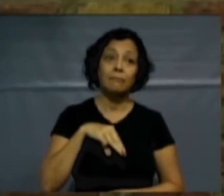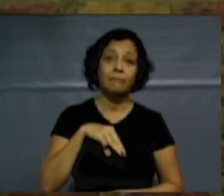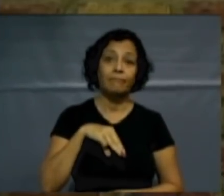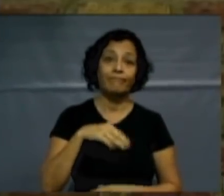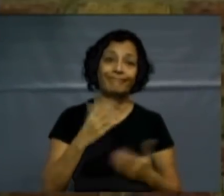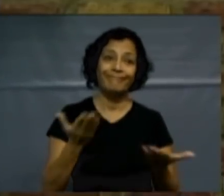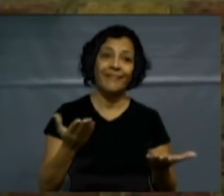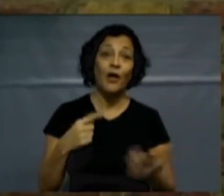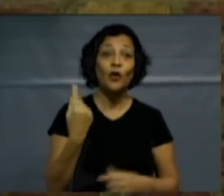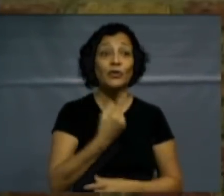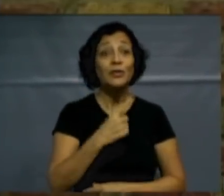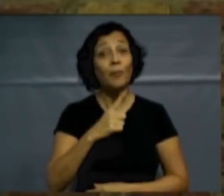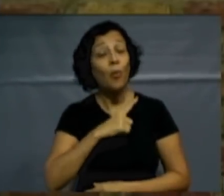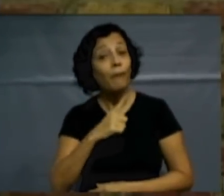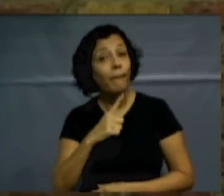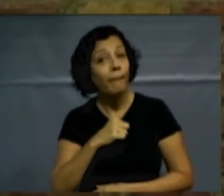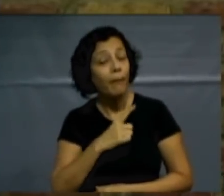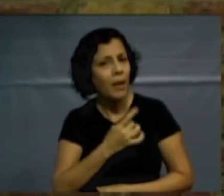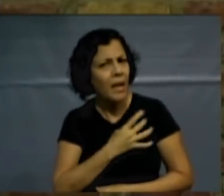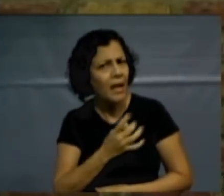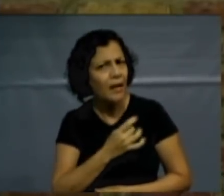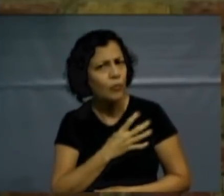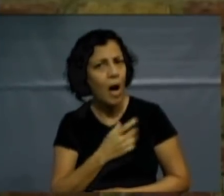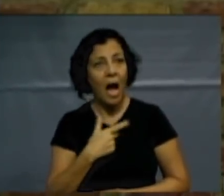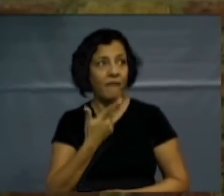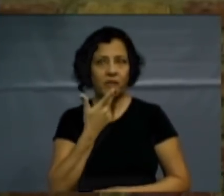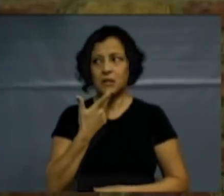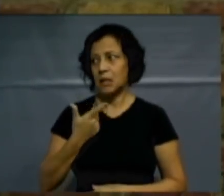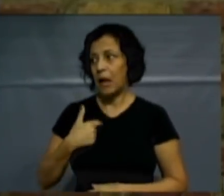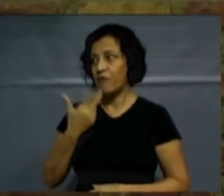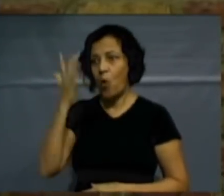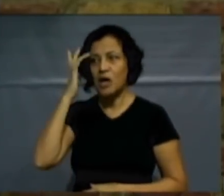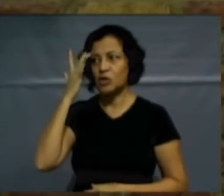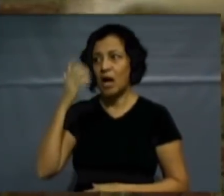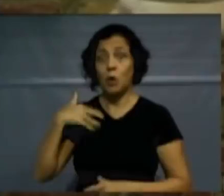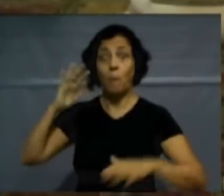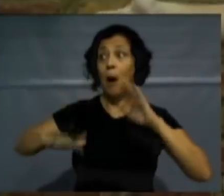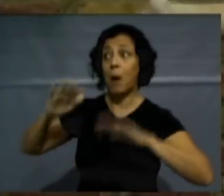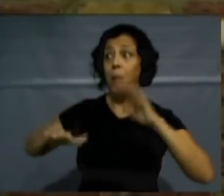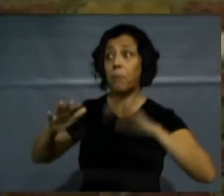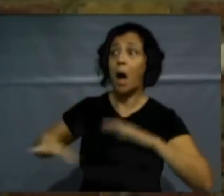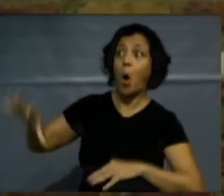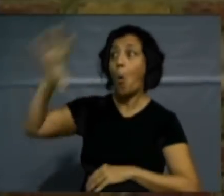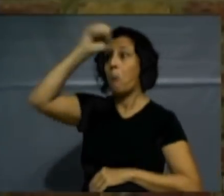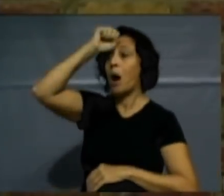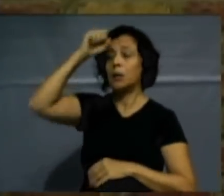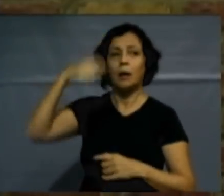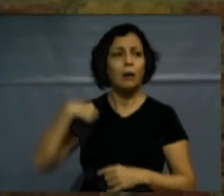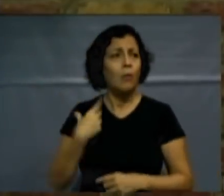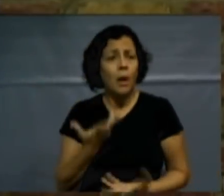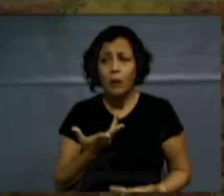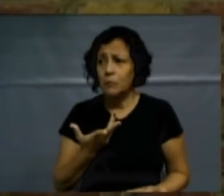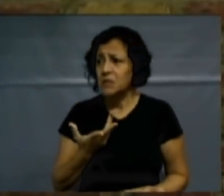A gente tem medo de... Ai, Ciro, porque senão vão achar que eu bato o tambor. Se achar, a ignorância é do outro que não conhece.